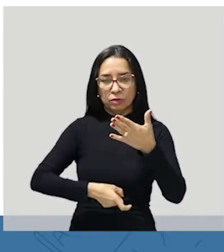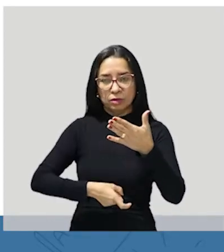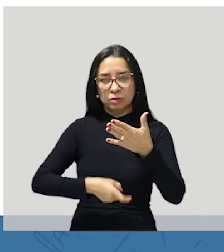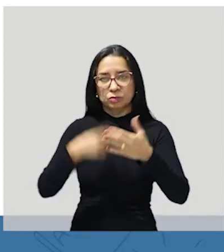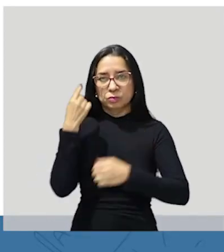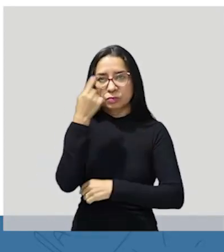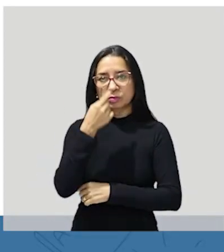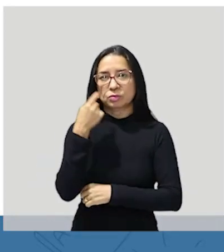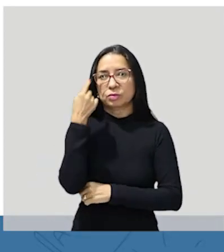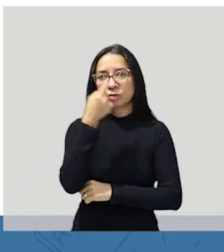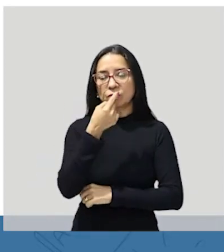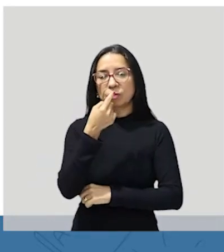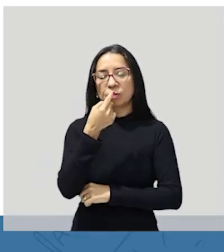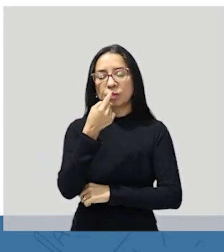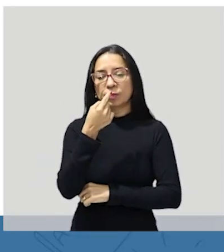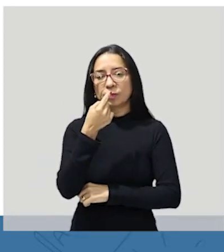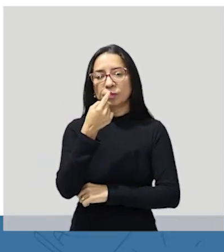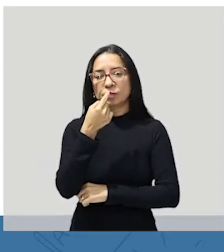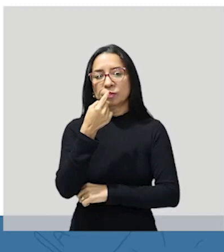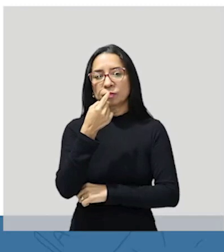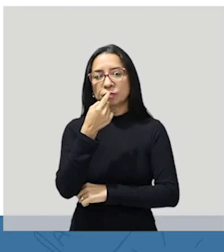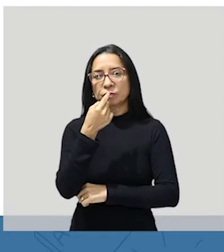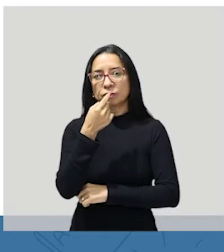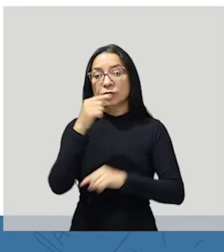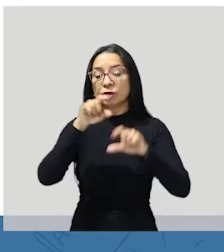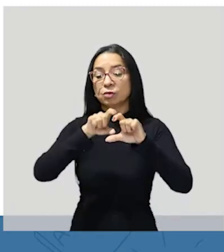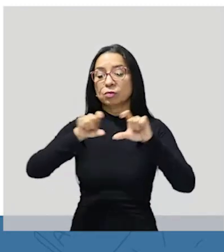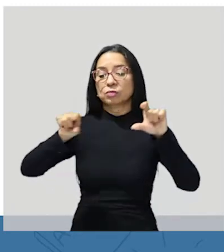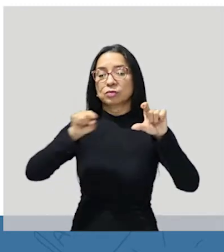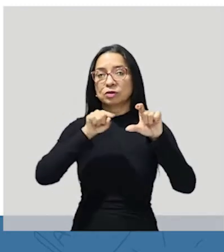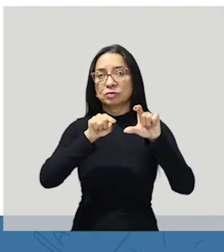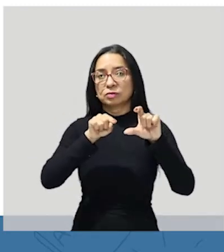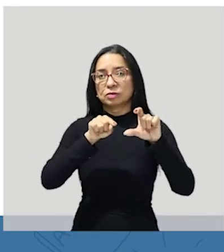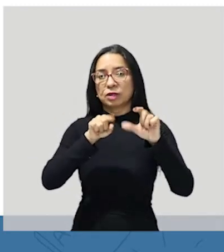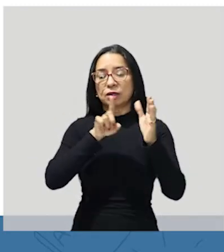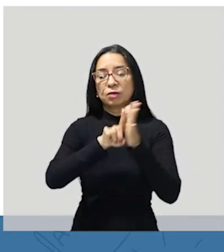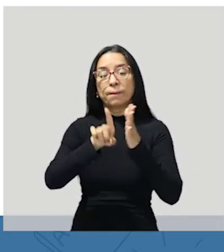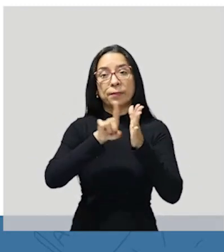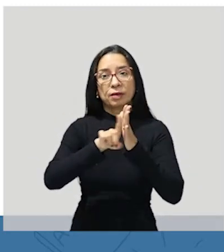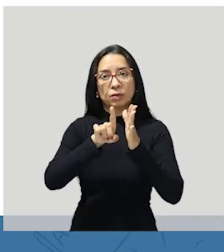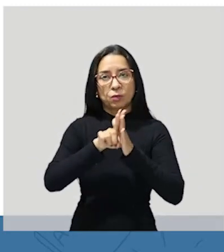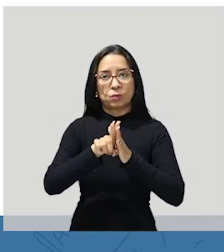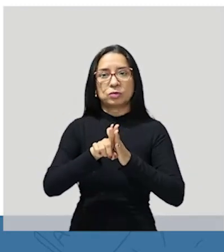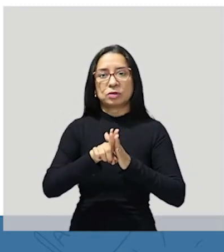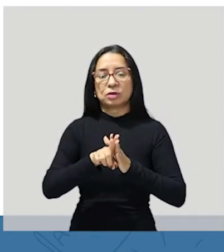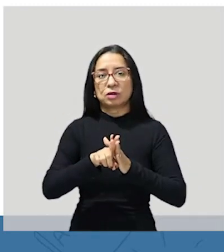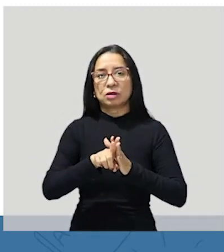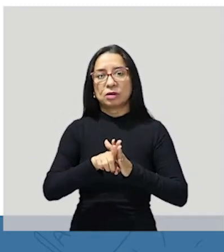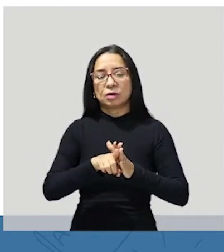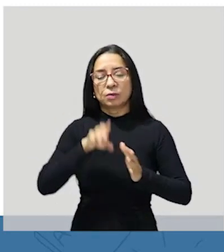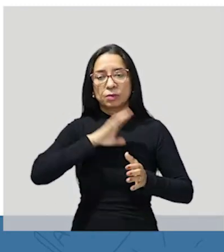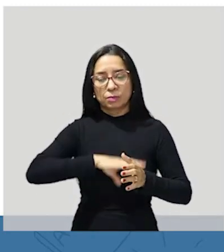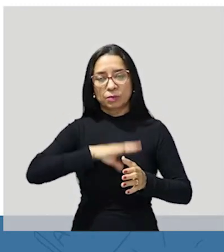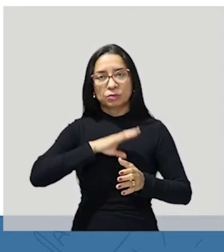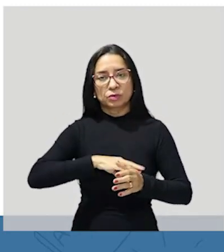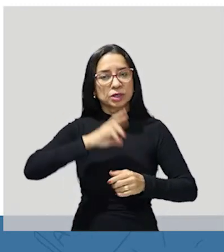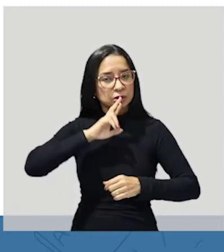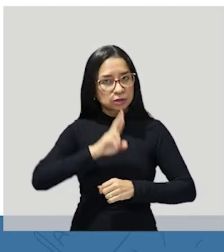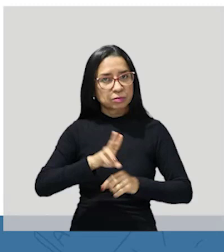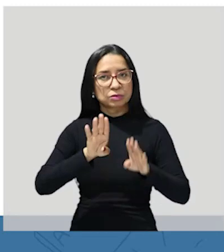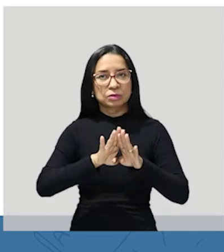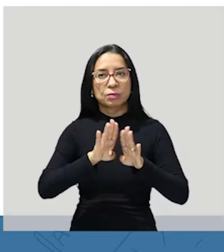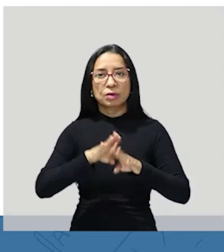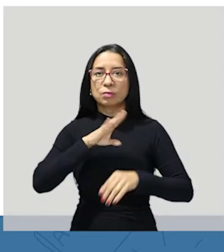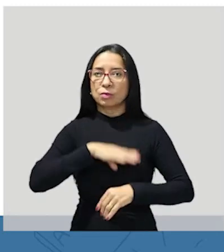em espanhol, tá? E o enunciado em português e as respostas em português, o que facilita a vida